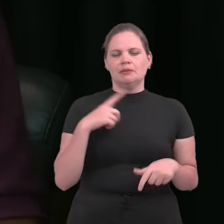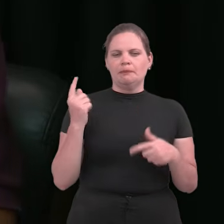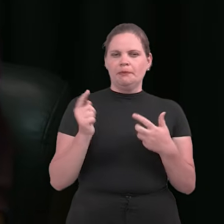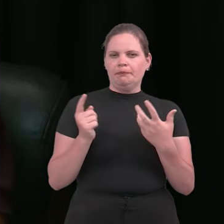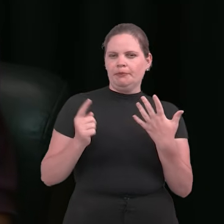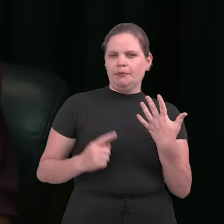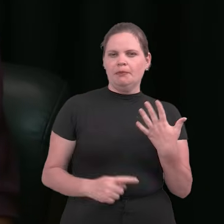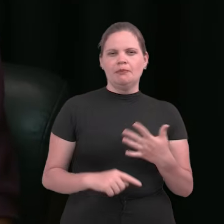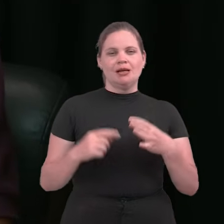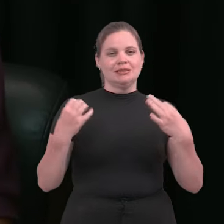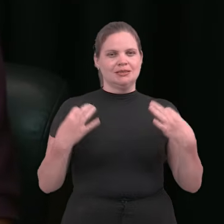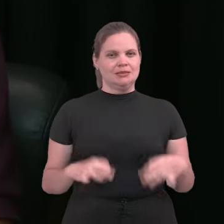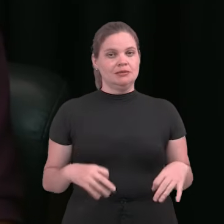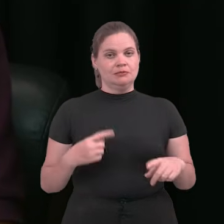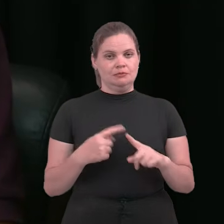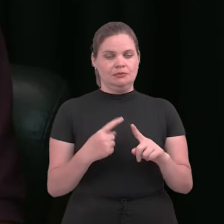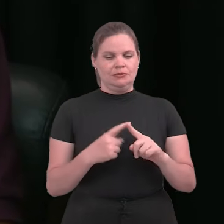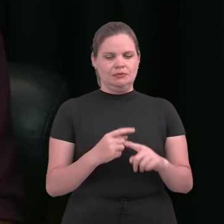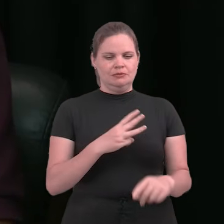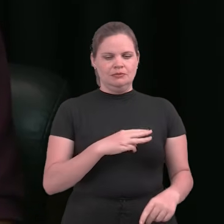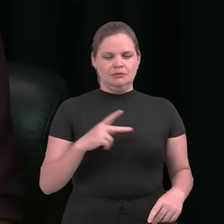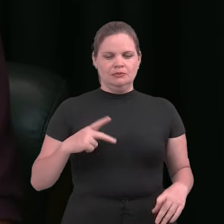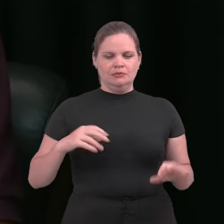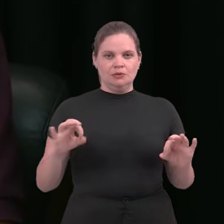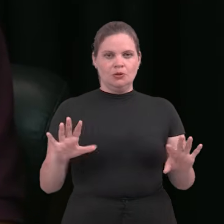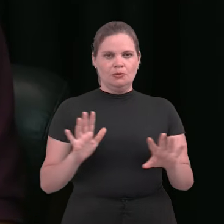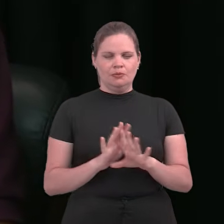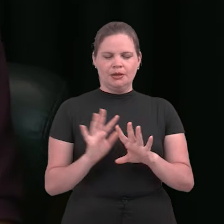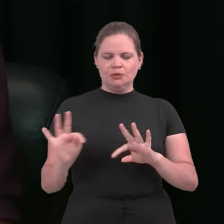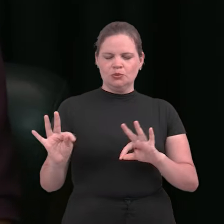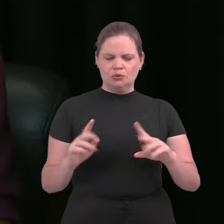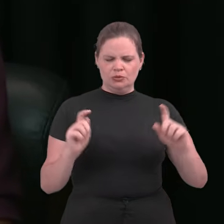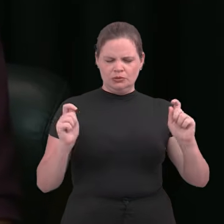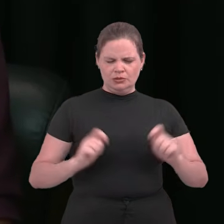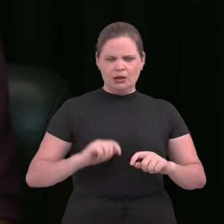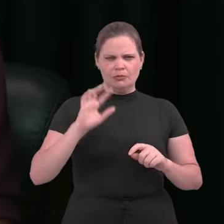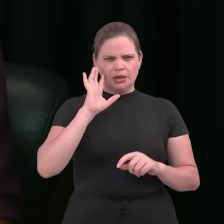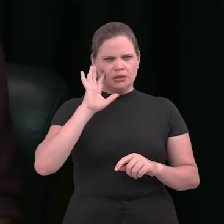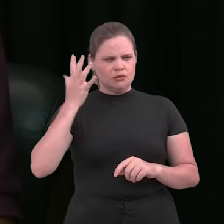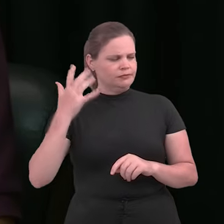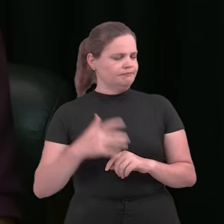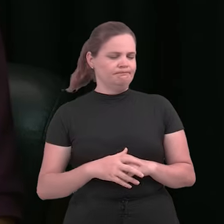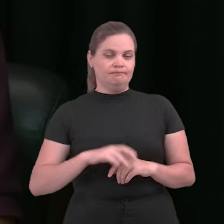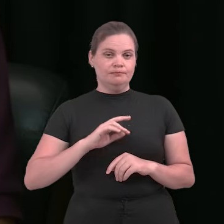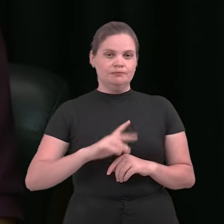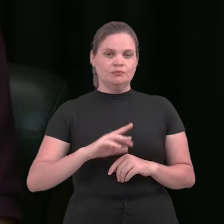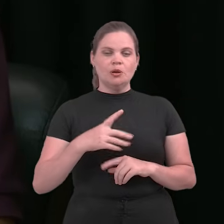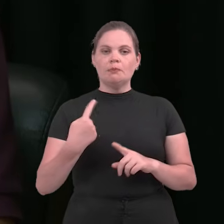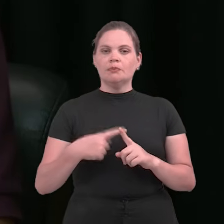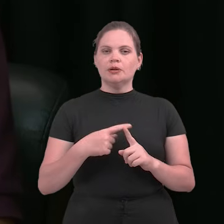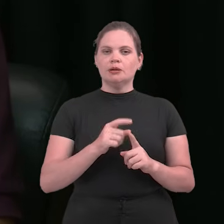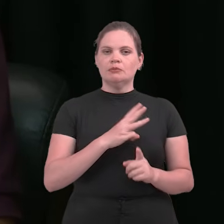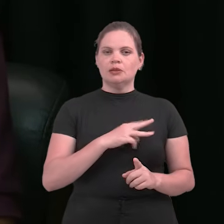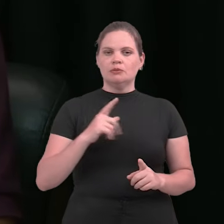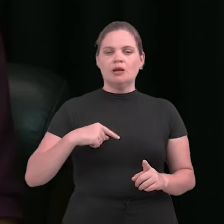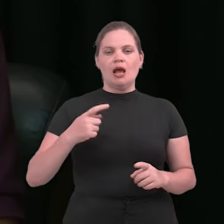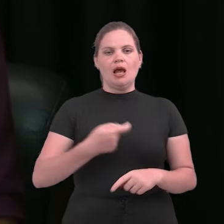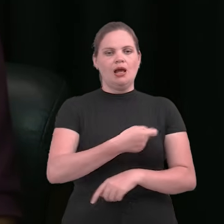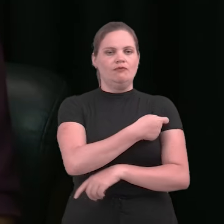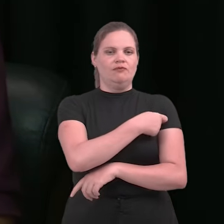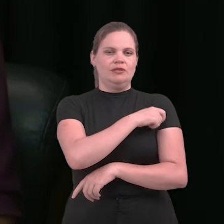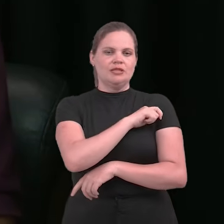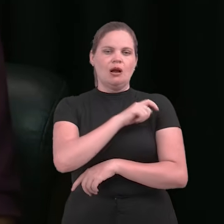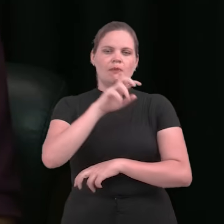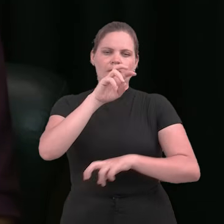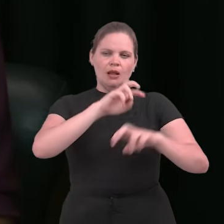direção. Nem tudo o Ministério Público pode resolver. O Ministério Público é o fiscal da lei, Sim. mas ele não tem... As pessoas